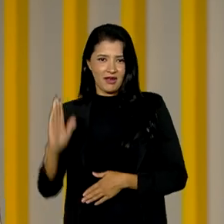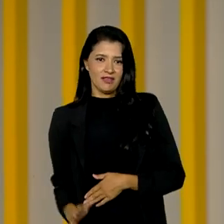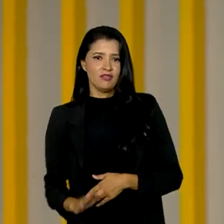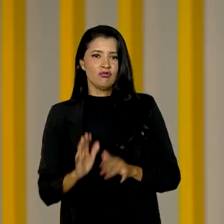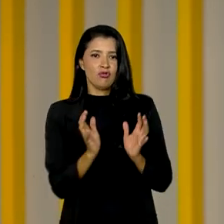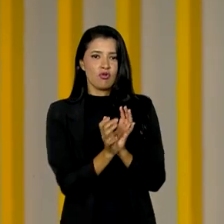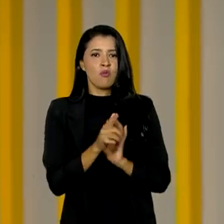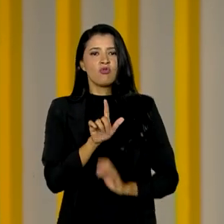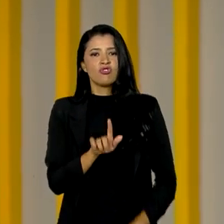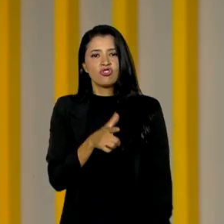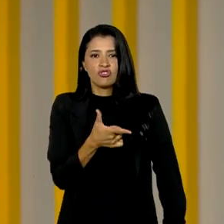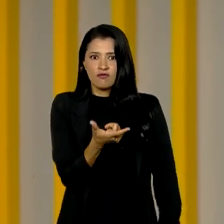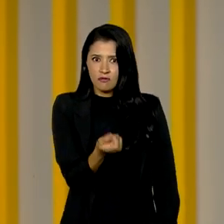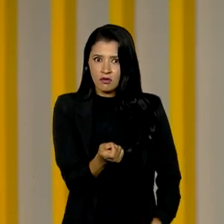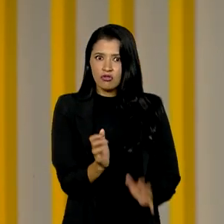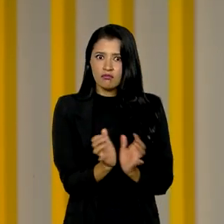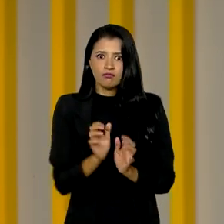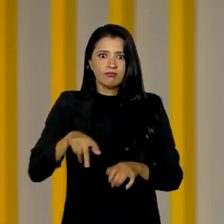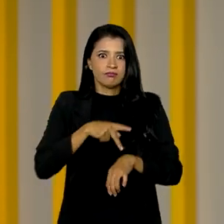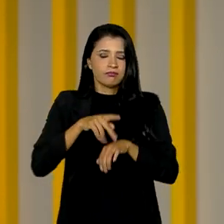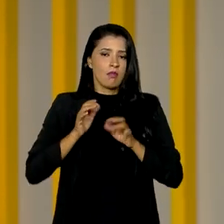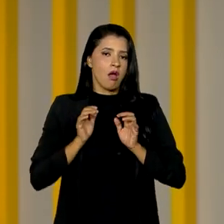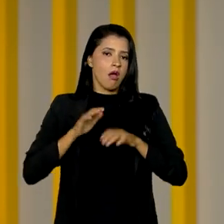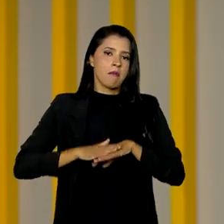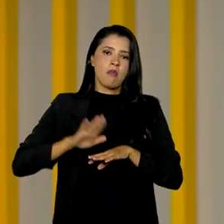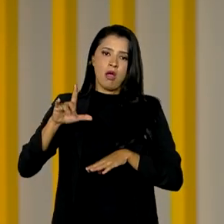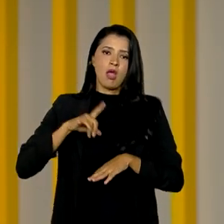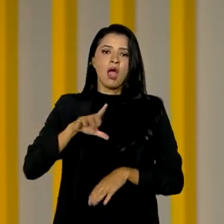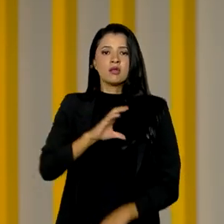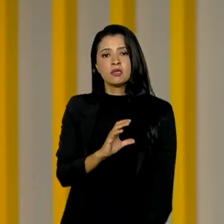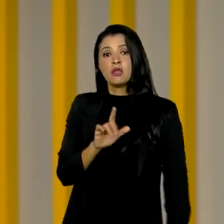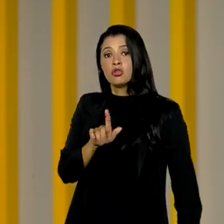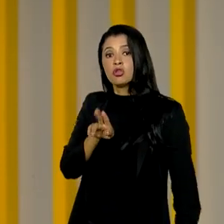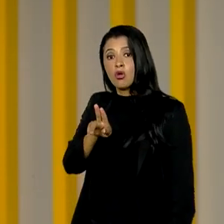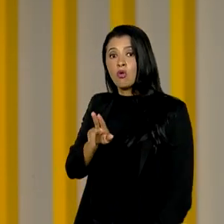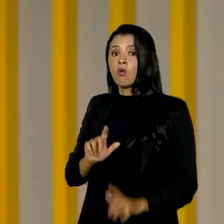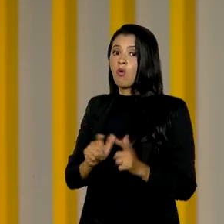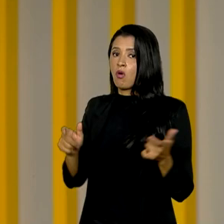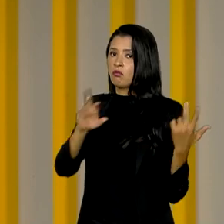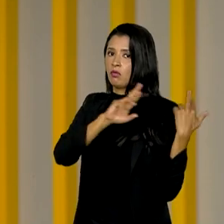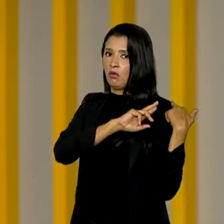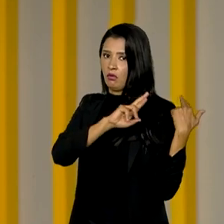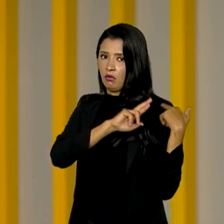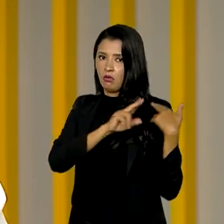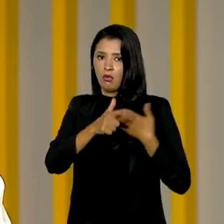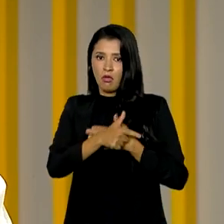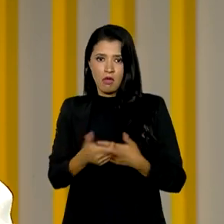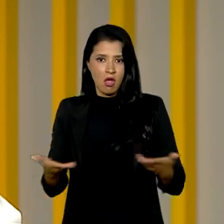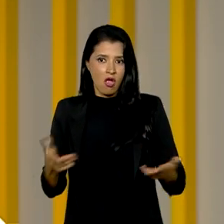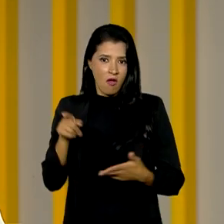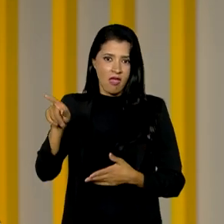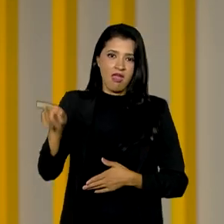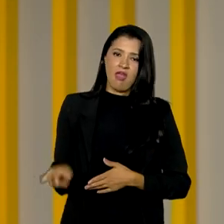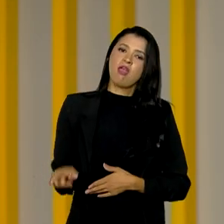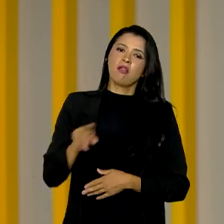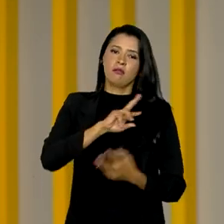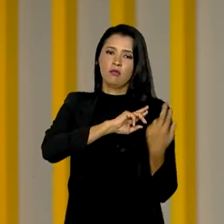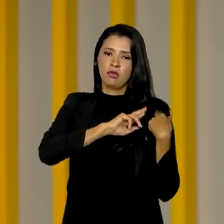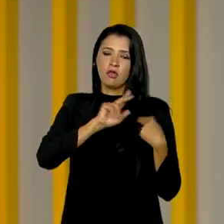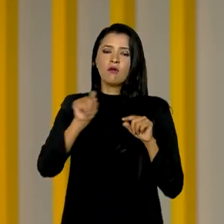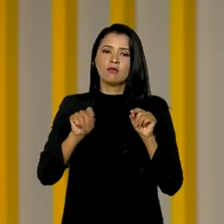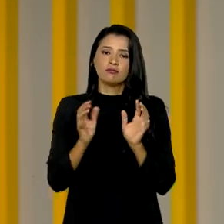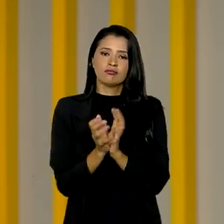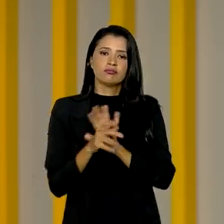G20, grupo das maiores economias do mundo, a função da CGU aumenta ainda mais, já que ela vai ser responsável